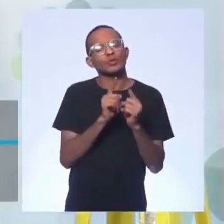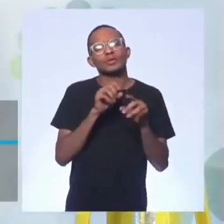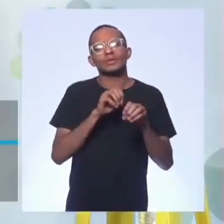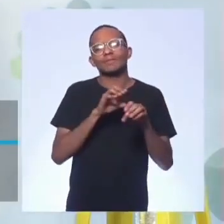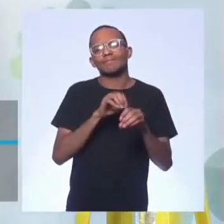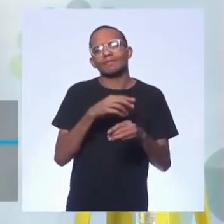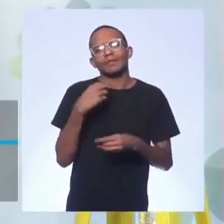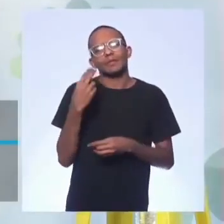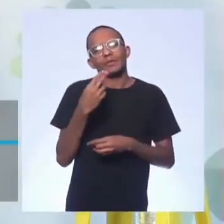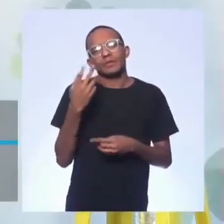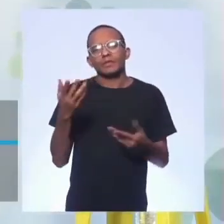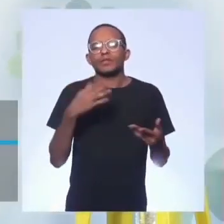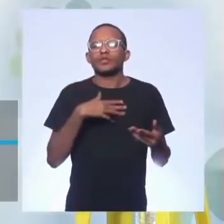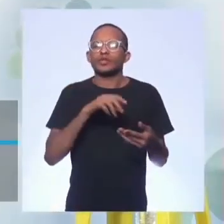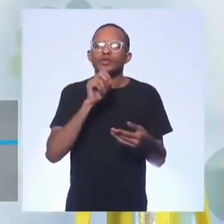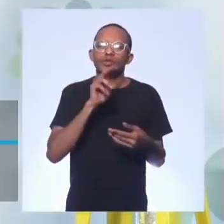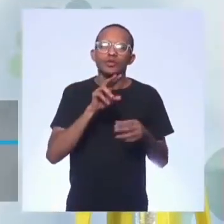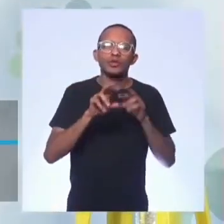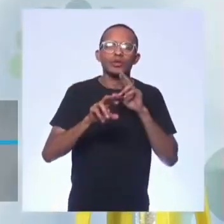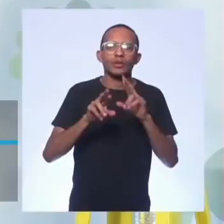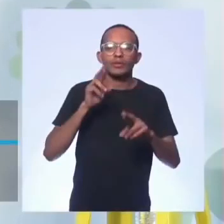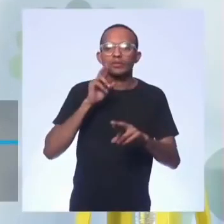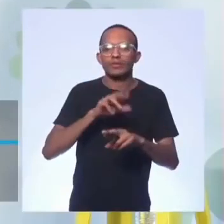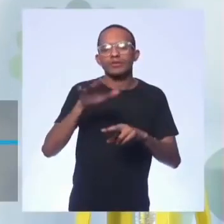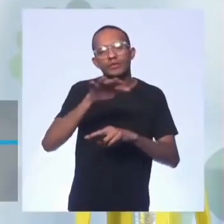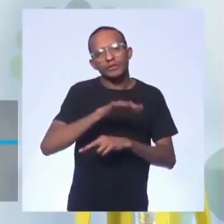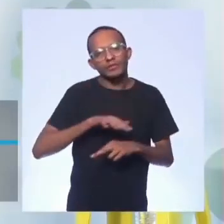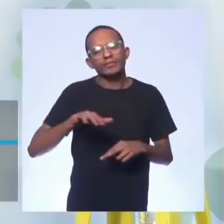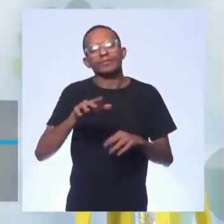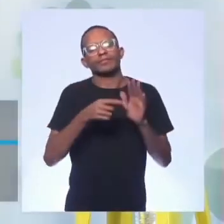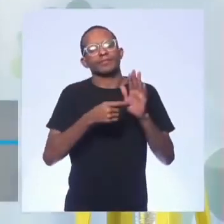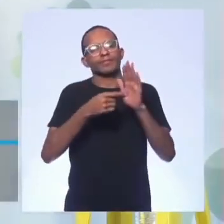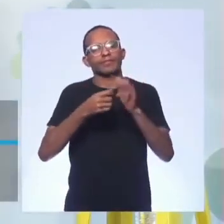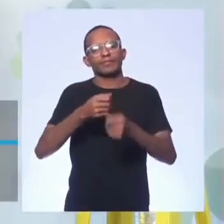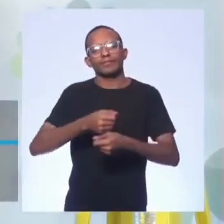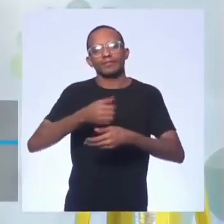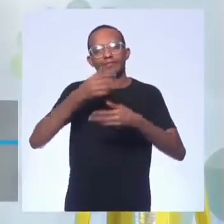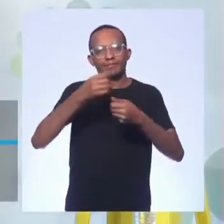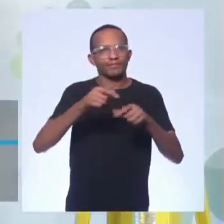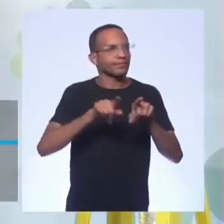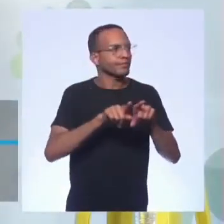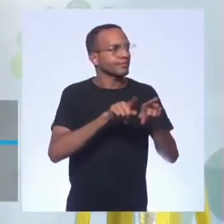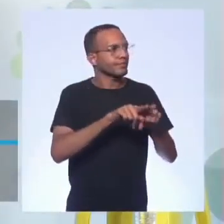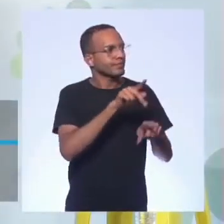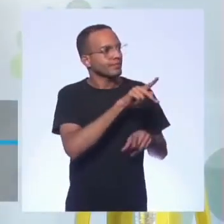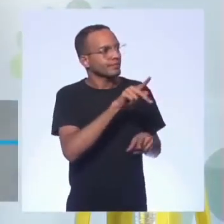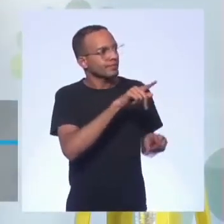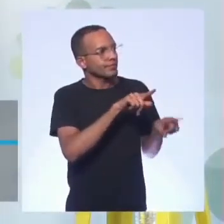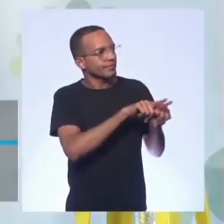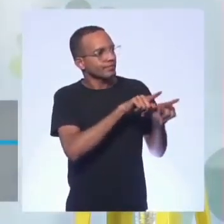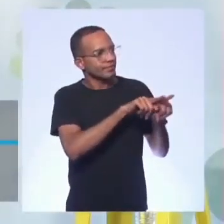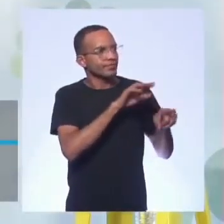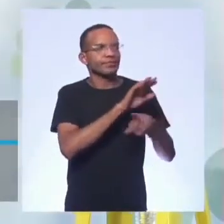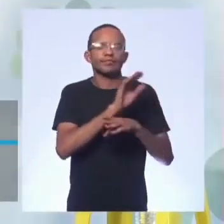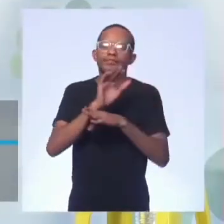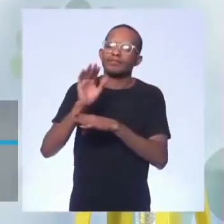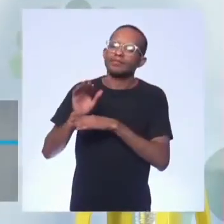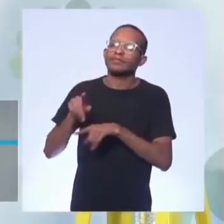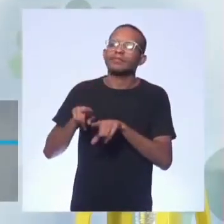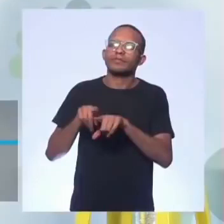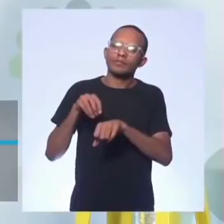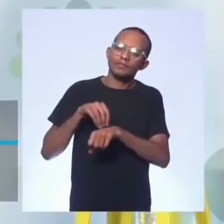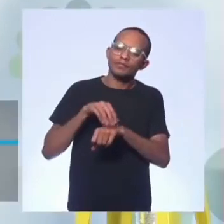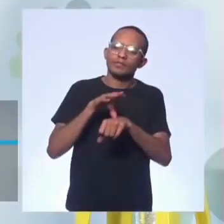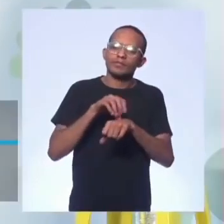aula, nós vamos pegar aqui as respostas gerais que estão aparecendo e os profs estão aqui